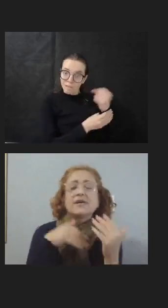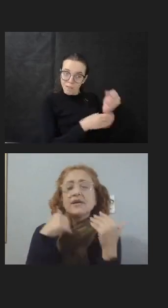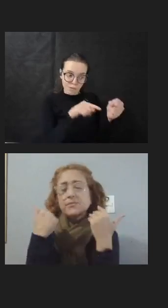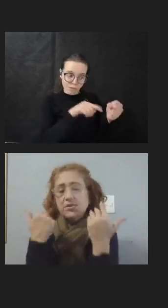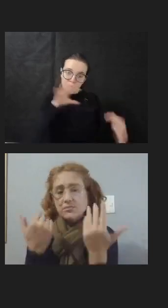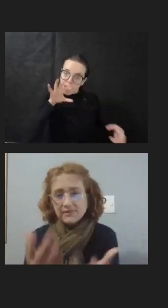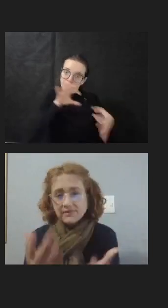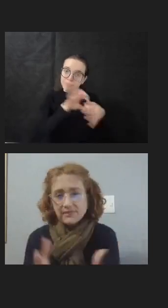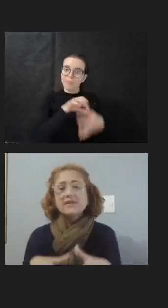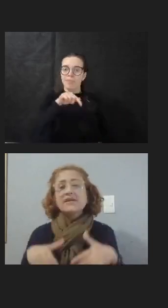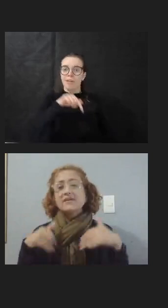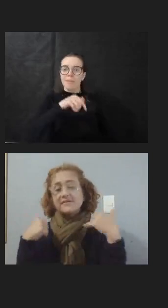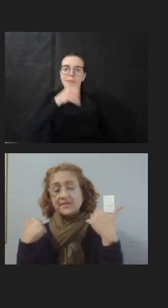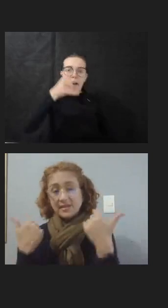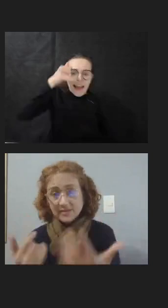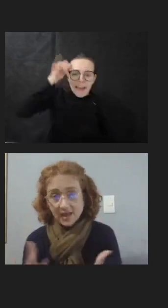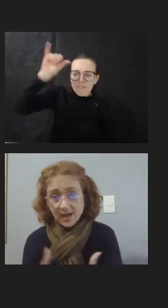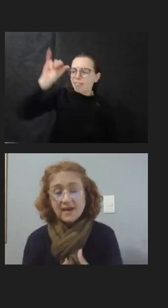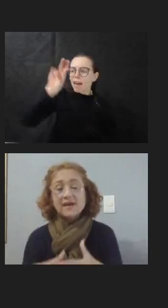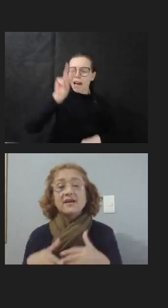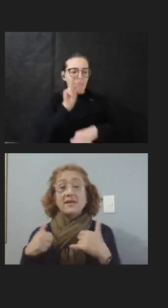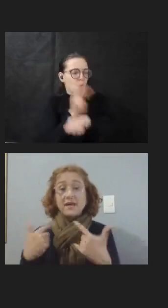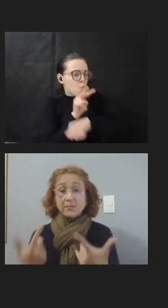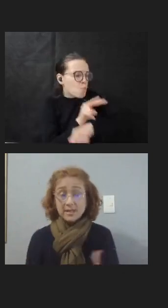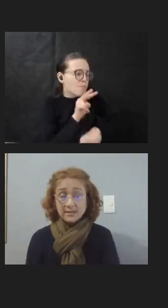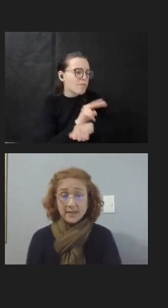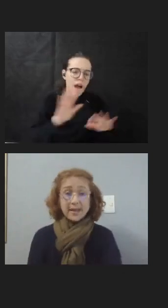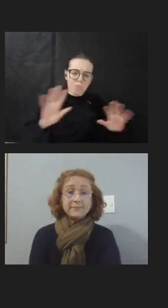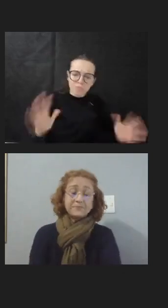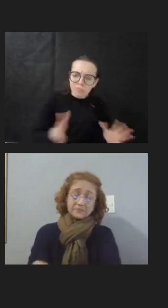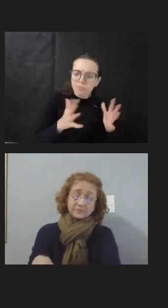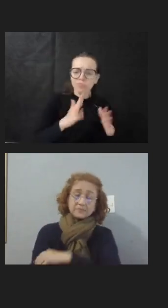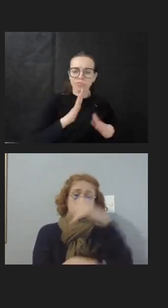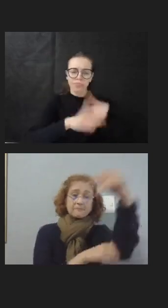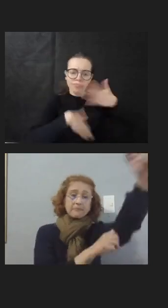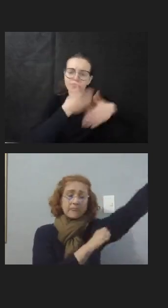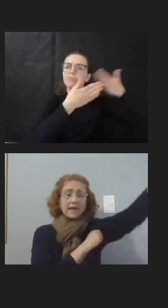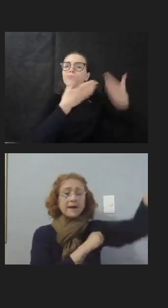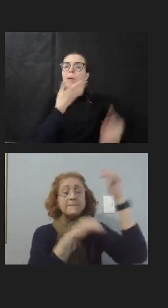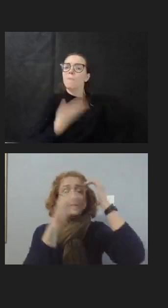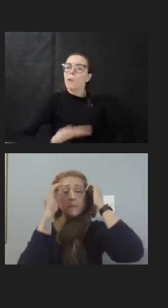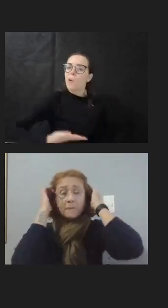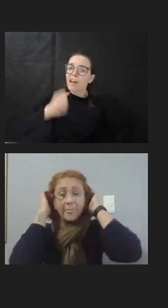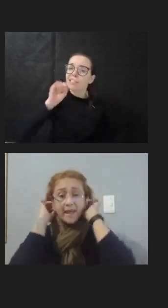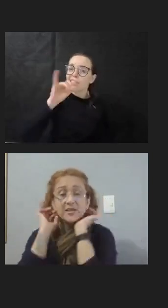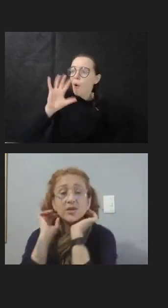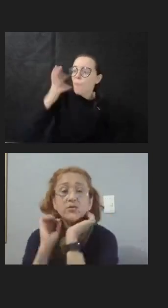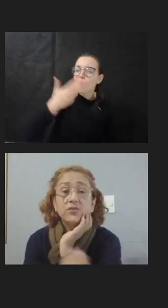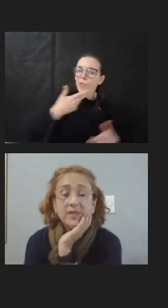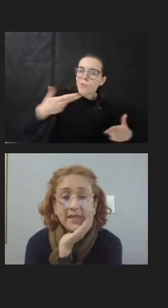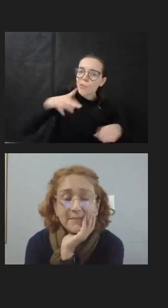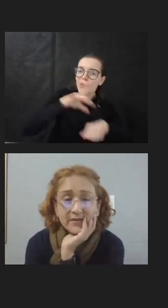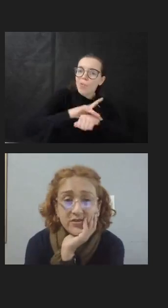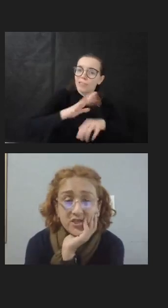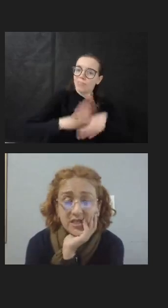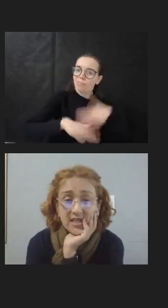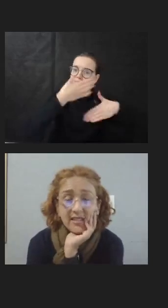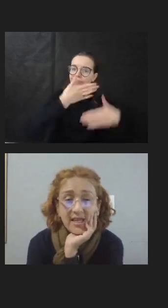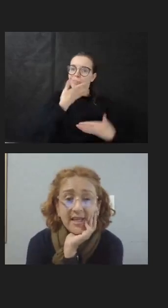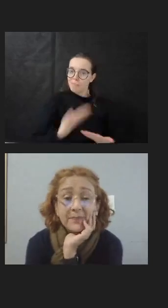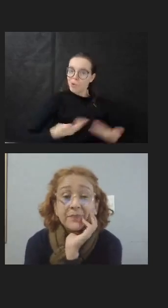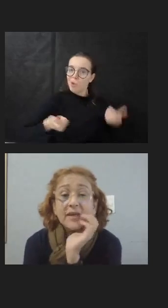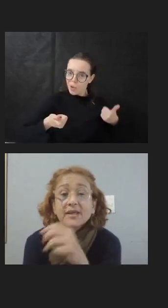prevenir, promover, tratar, reabilitar, tá? Aqui eu coloquei, para vocês